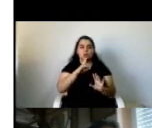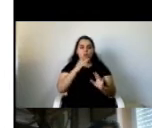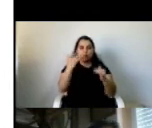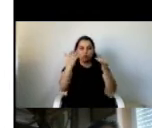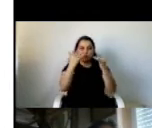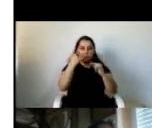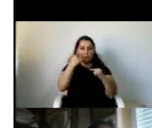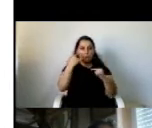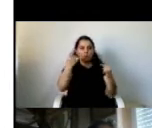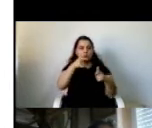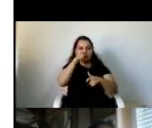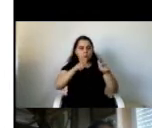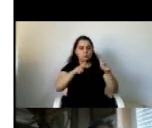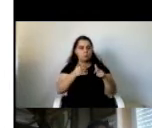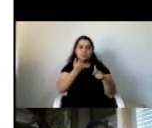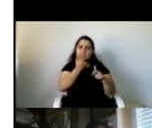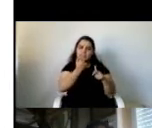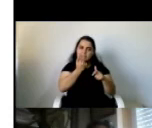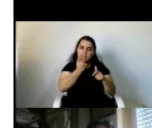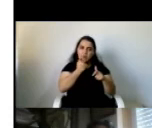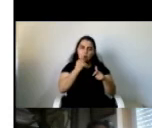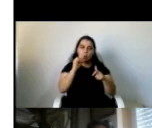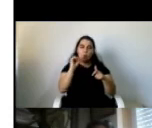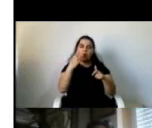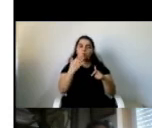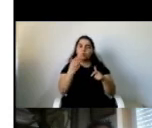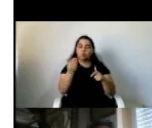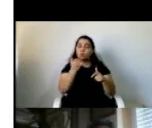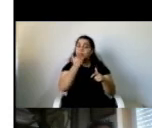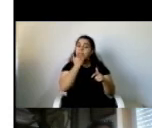mostrem que as pessoas estão satisfeitas ou muito satisfeitas